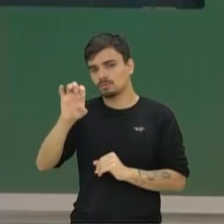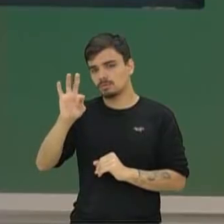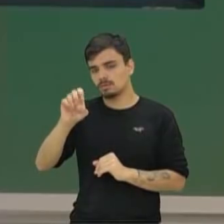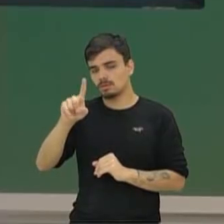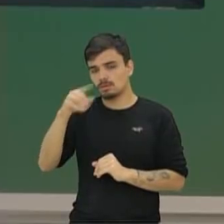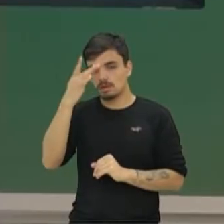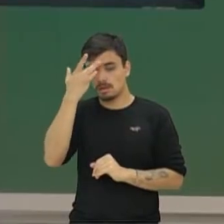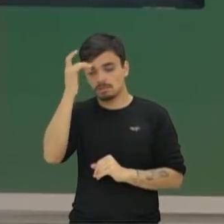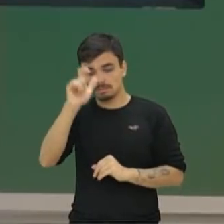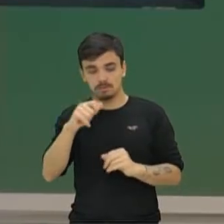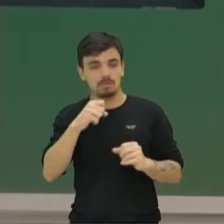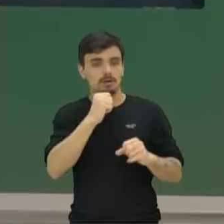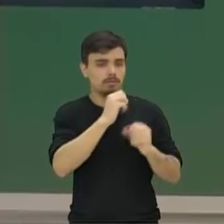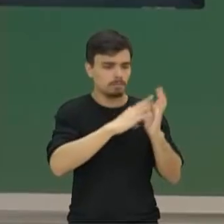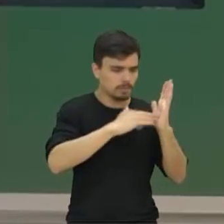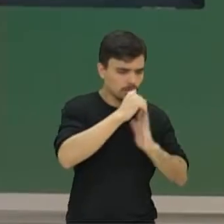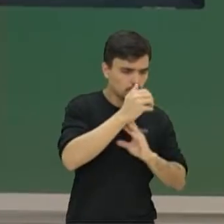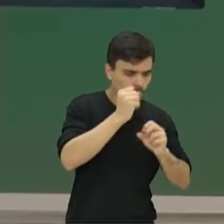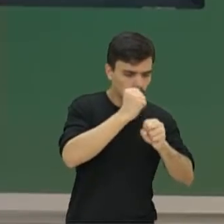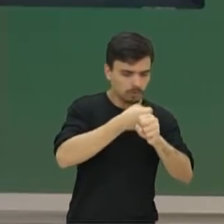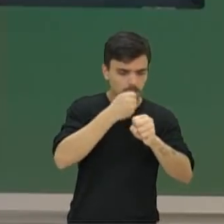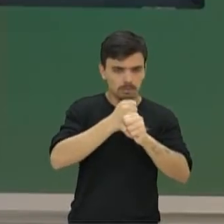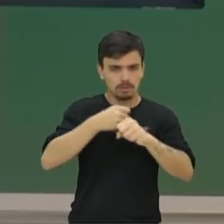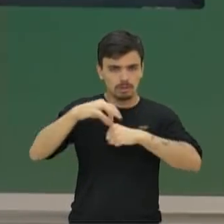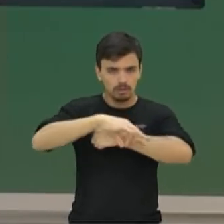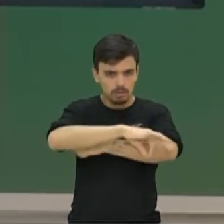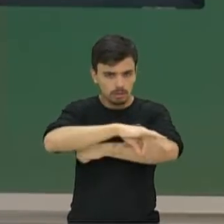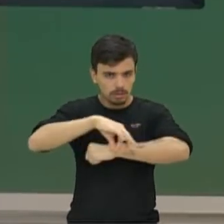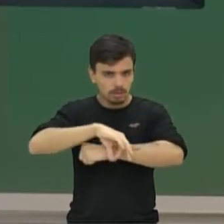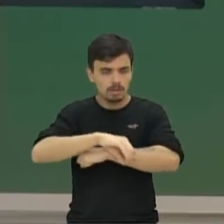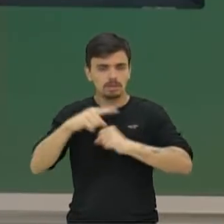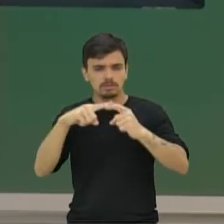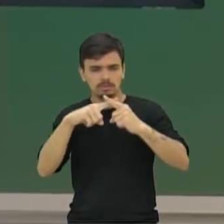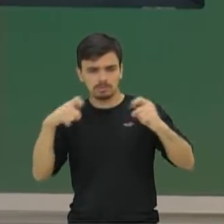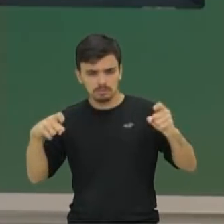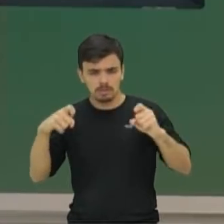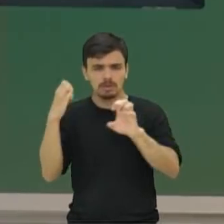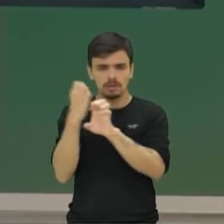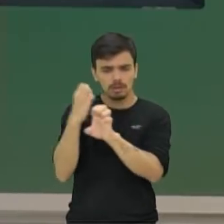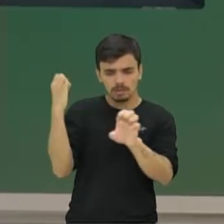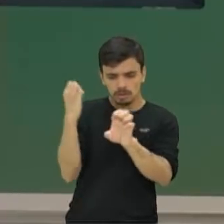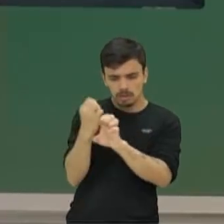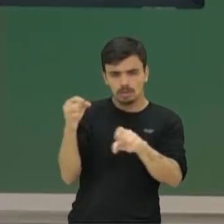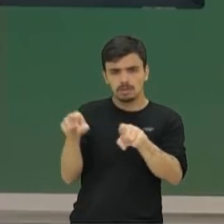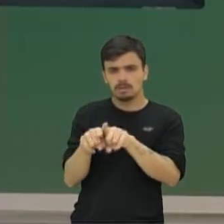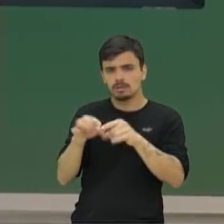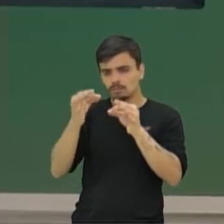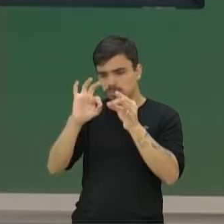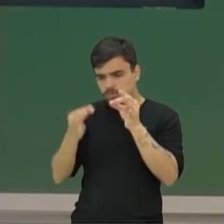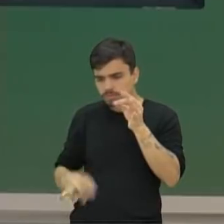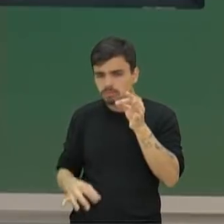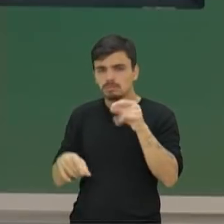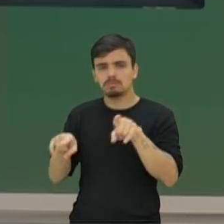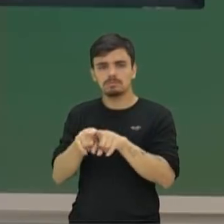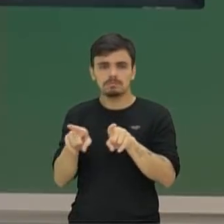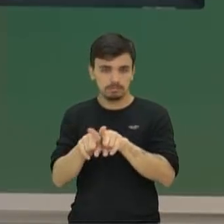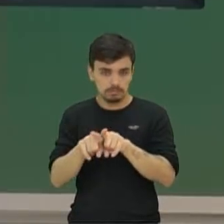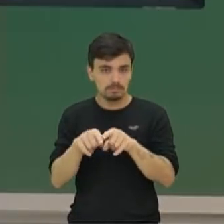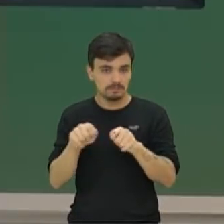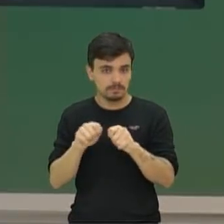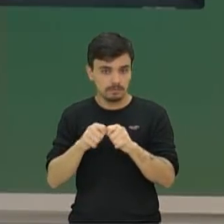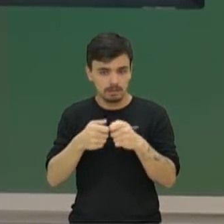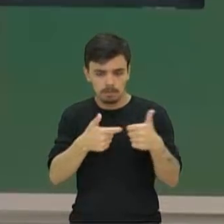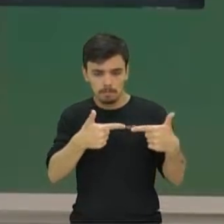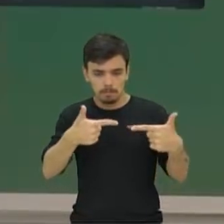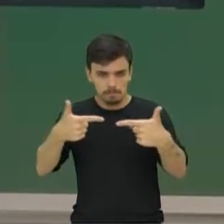escultor, arquiteto, cientista, engenheiro, inventor, e projetou armas,